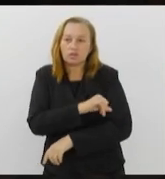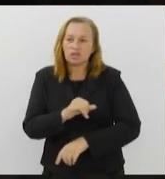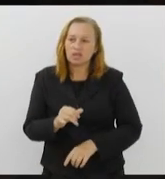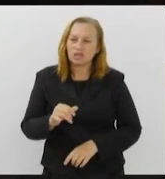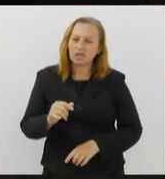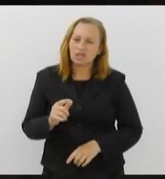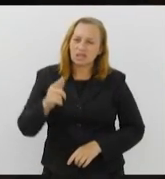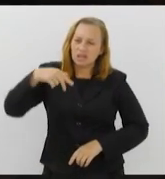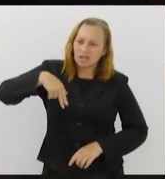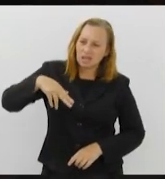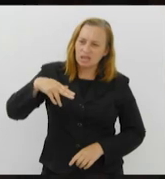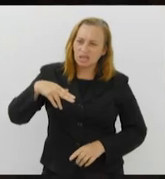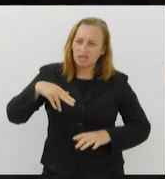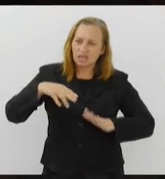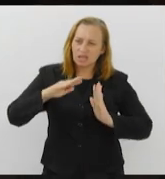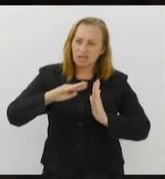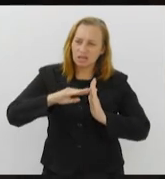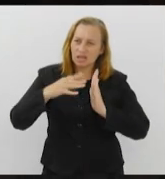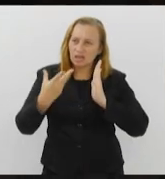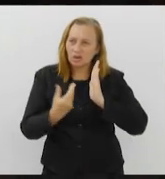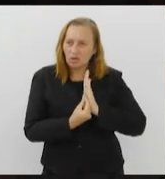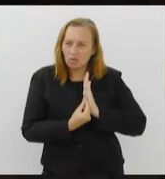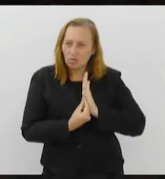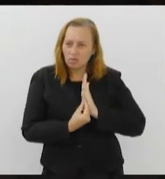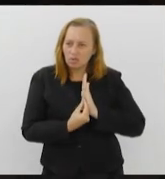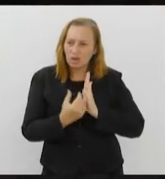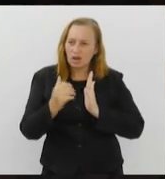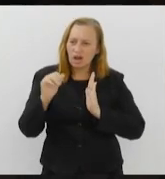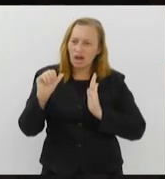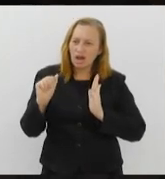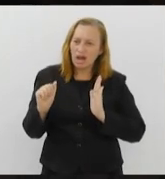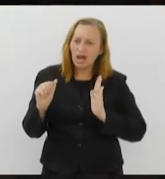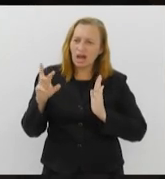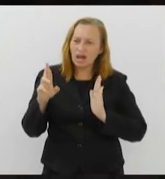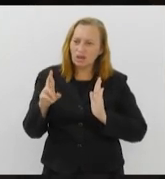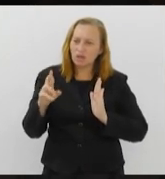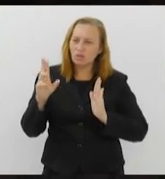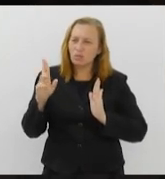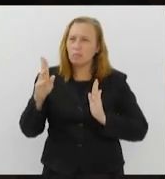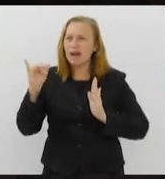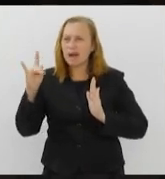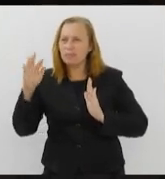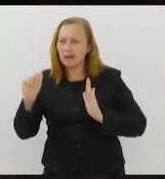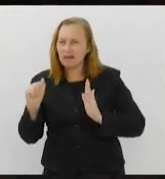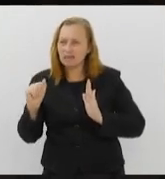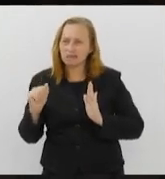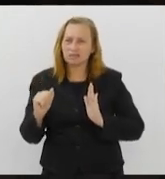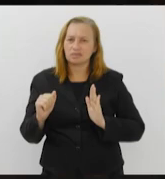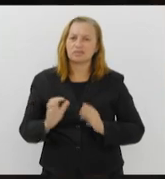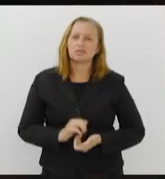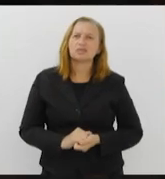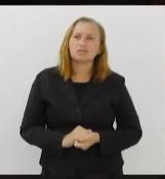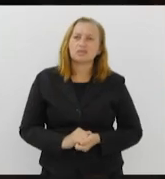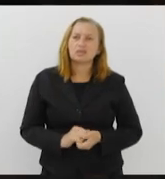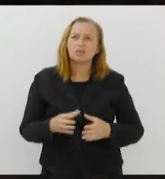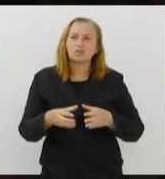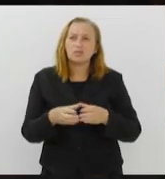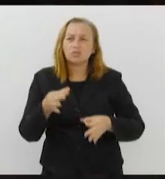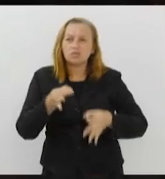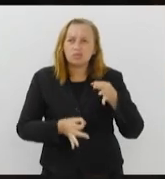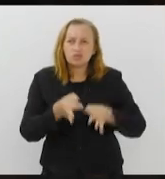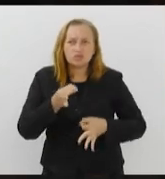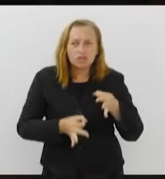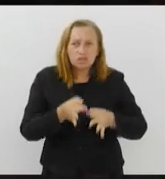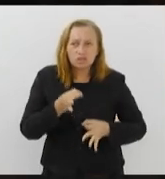urbano Aguibara Dudu, situado no bairro de Oswaldo Cruz. Pareceres das comissões de Constituição e